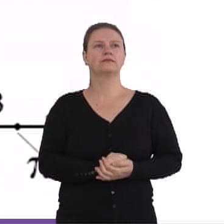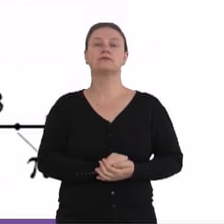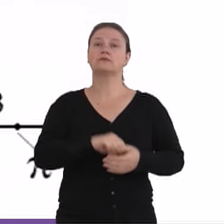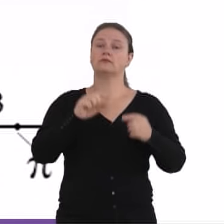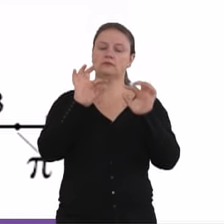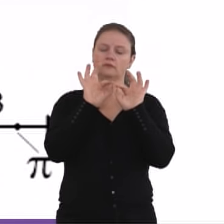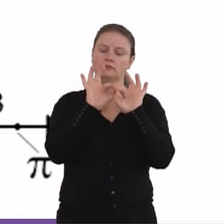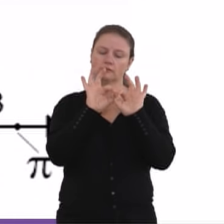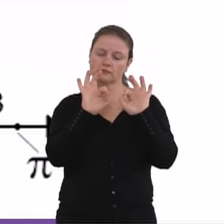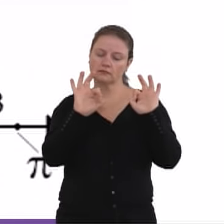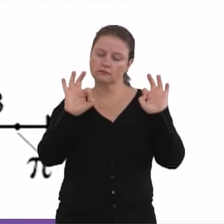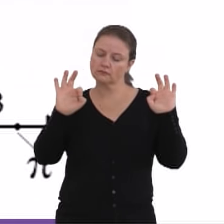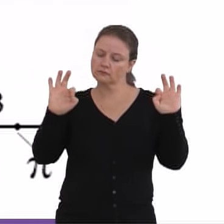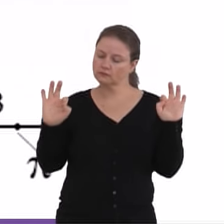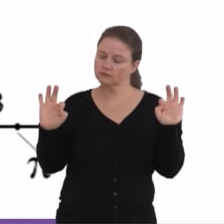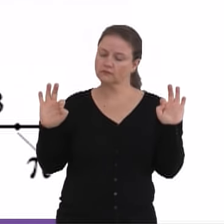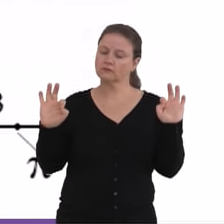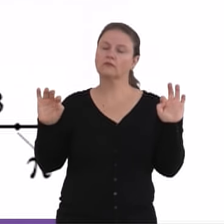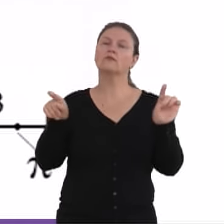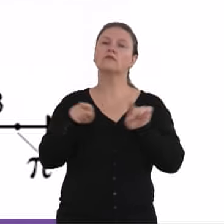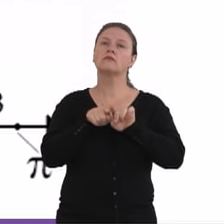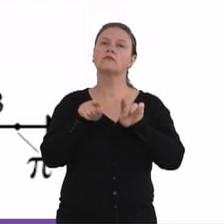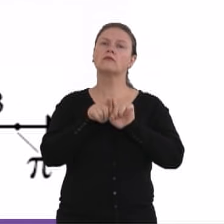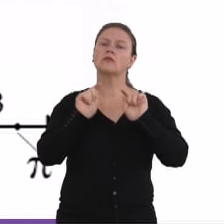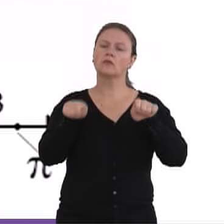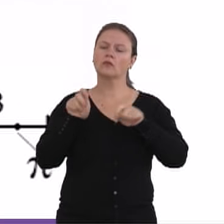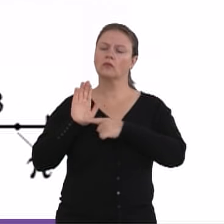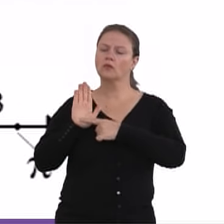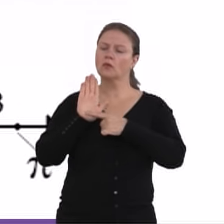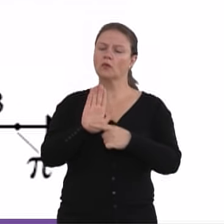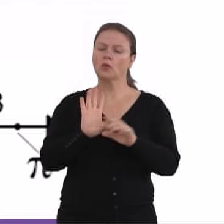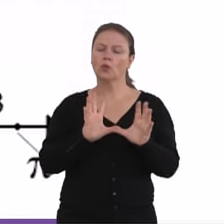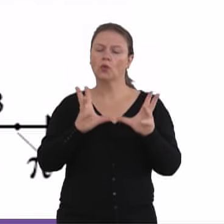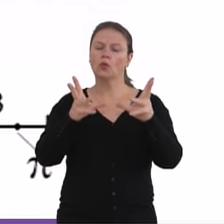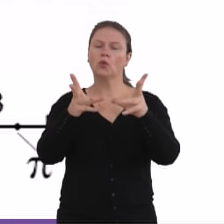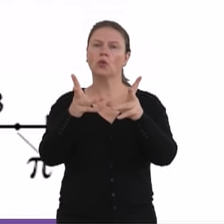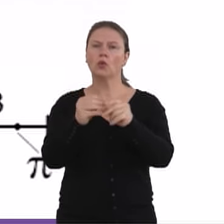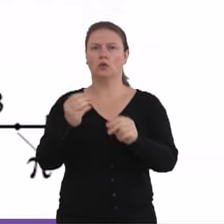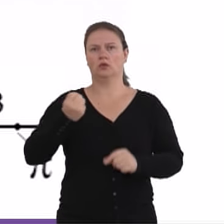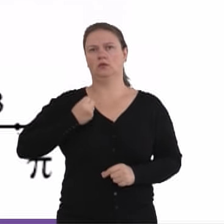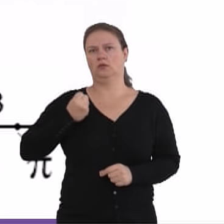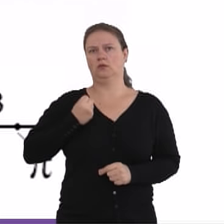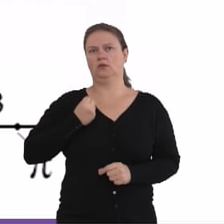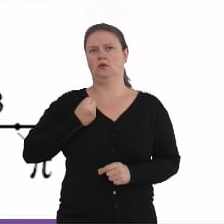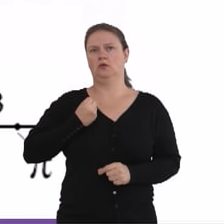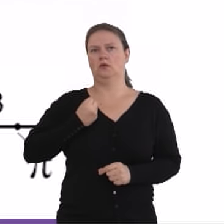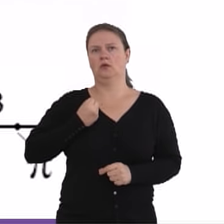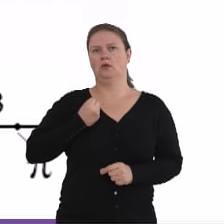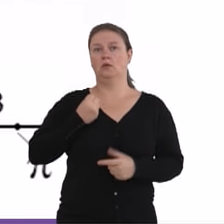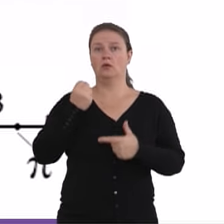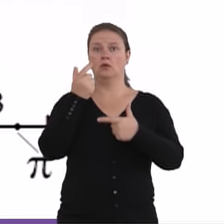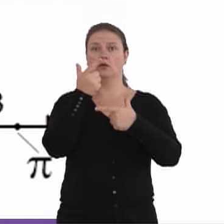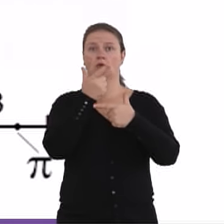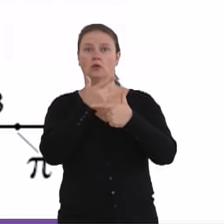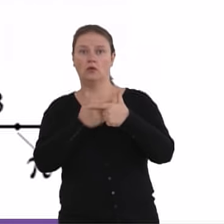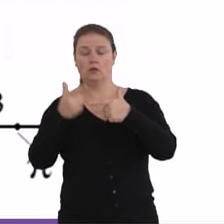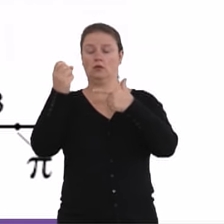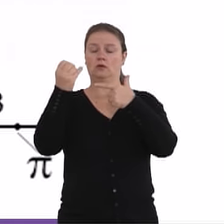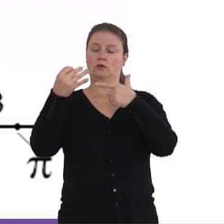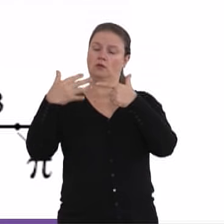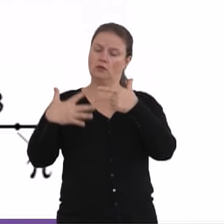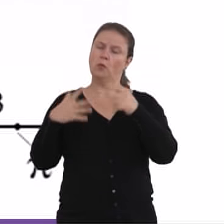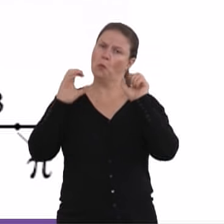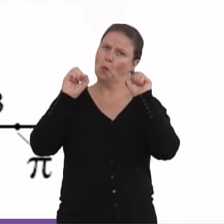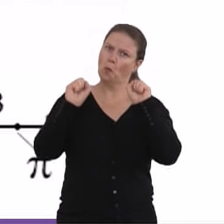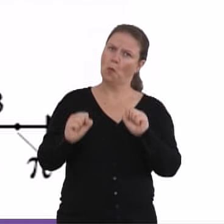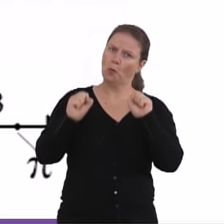reta numérica podemos ser representados todos os números racionais e todos os números irracionais, ou seja, podem